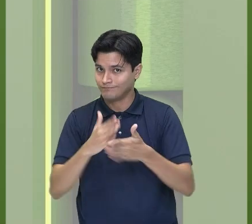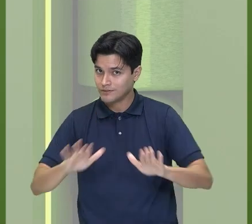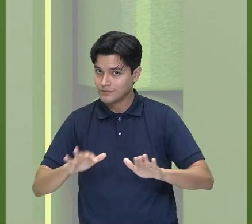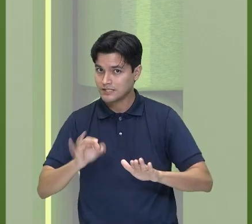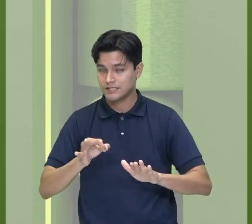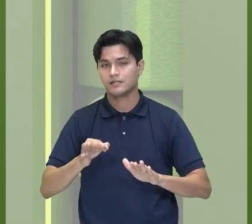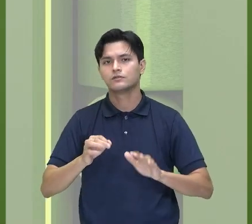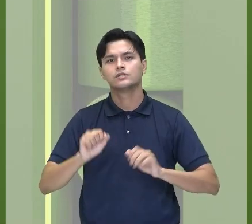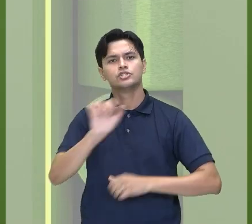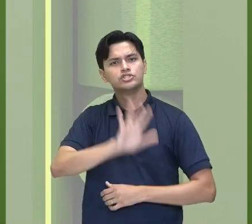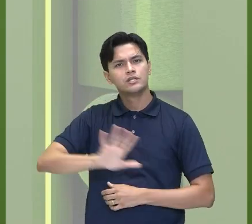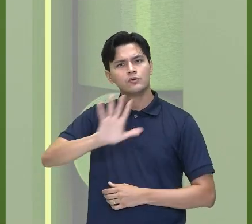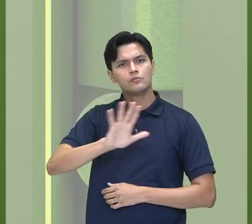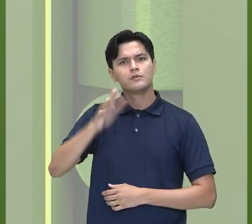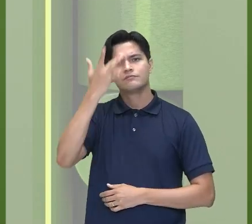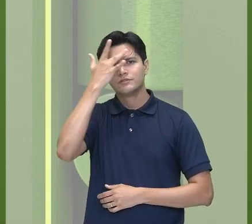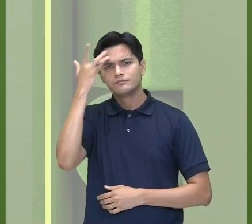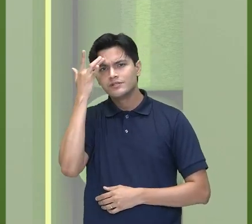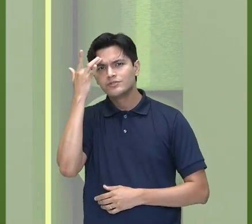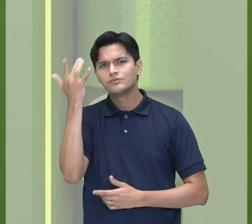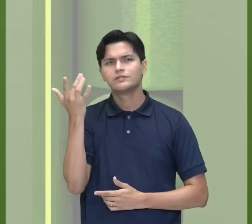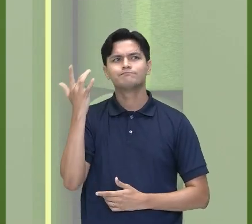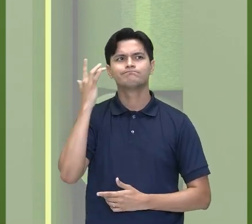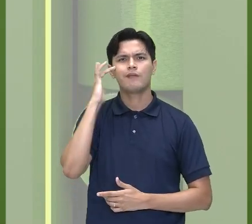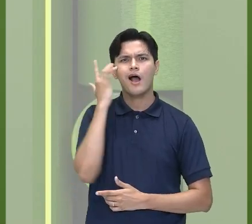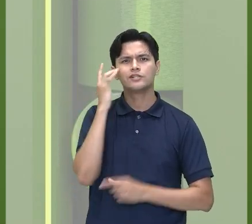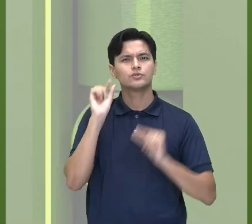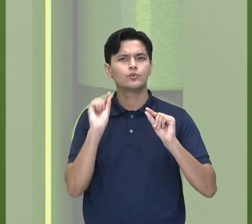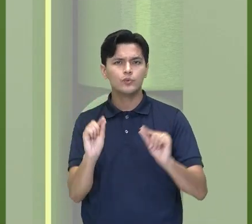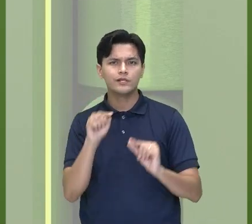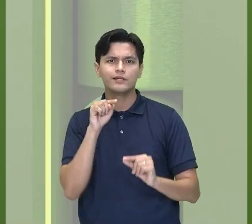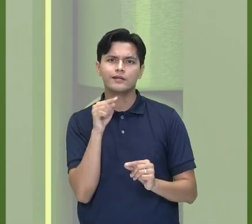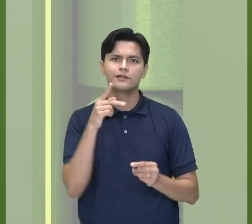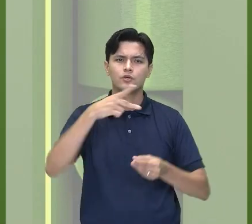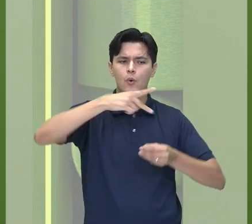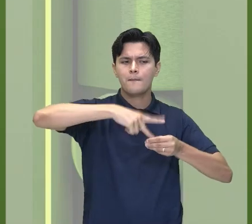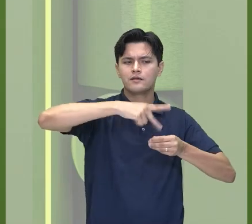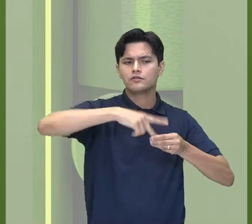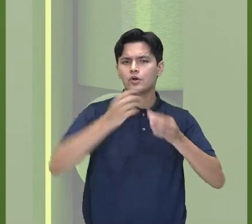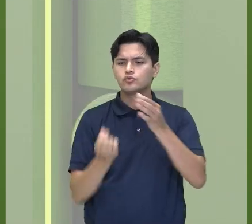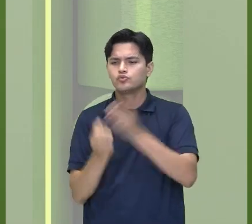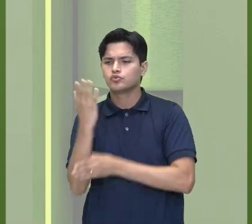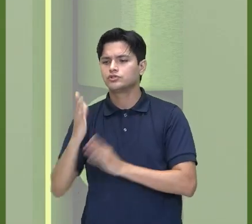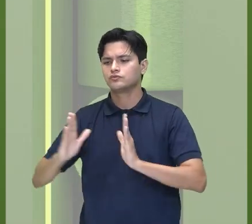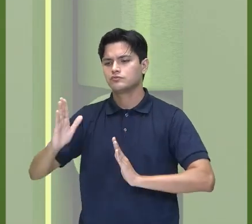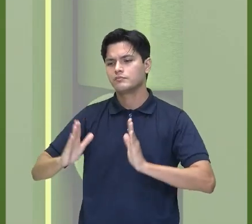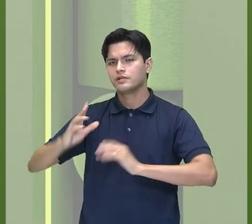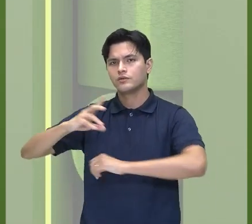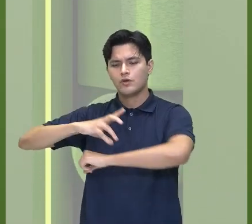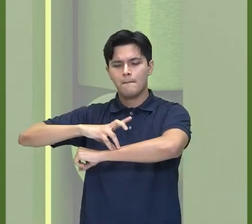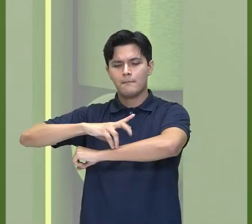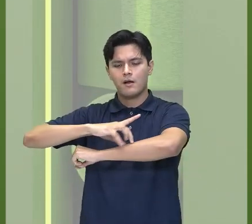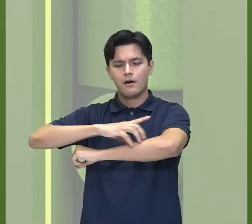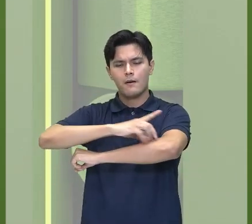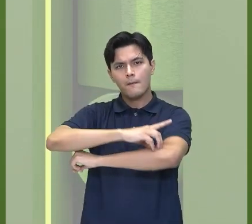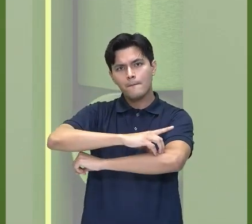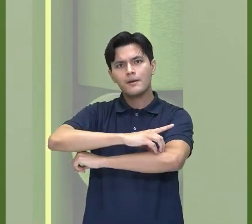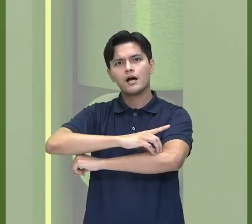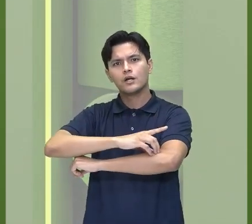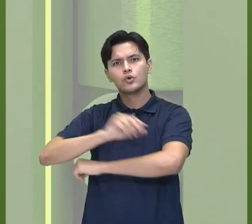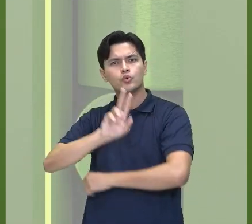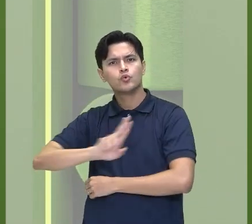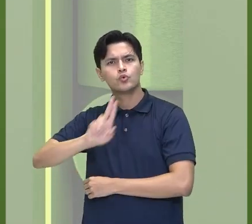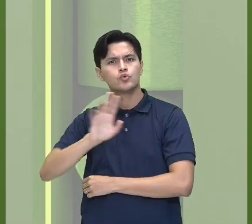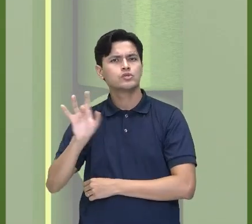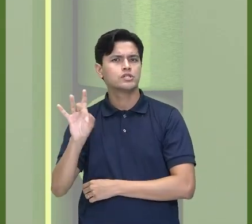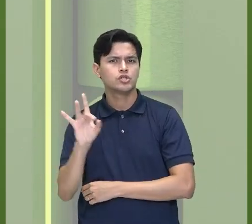aí combustíveis fósseis aos fósseis dos dinossauros, né? Mas isso é uma concepção errada, né? Porque, na verdade, não